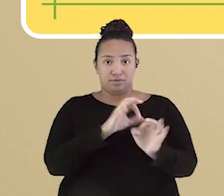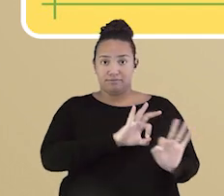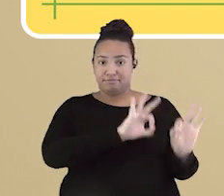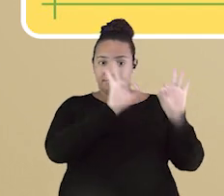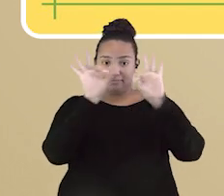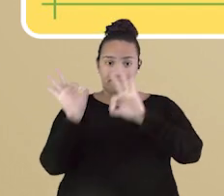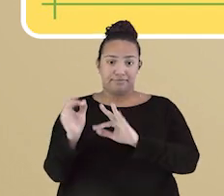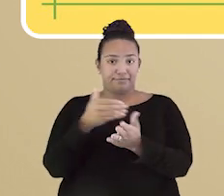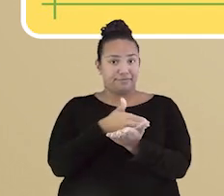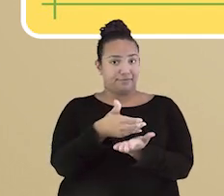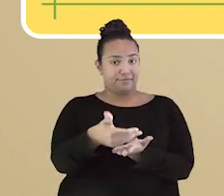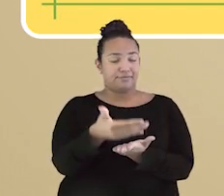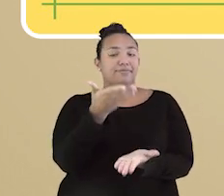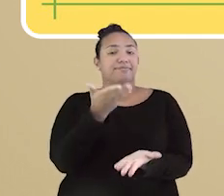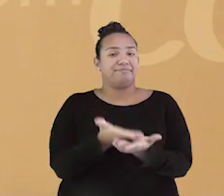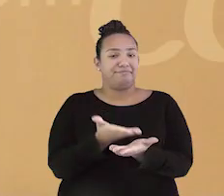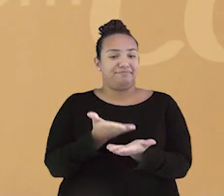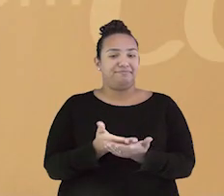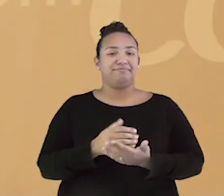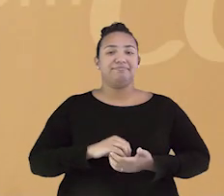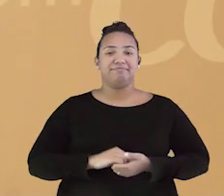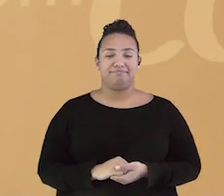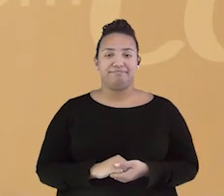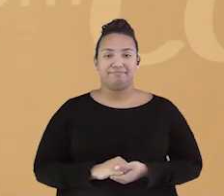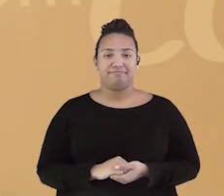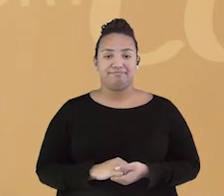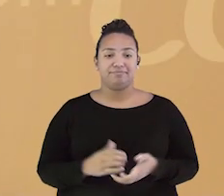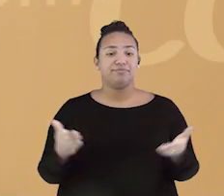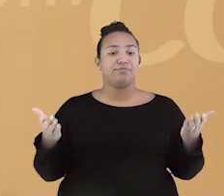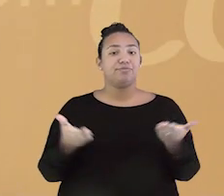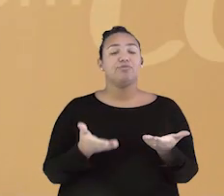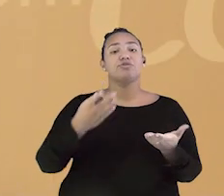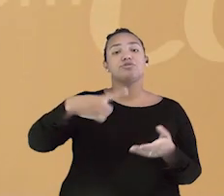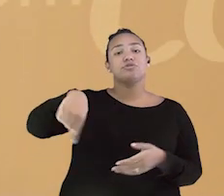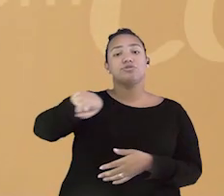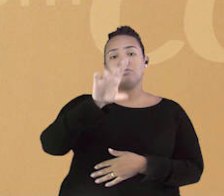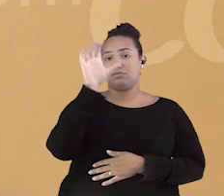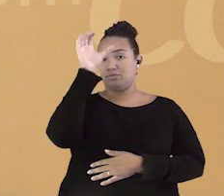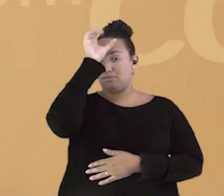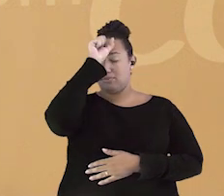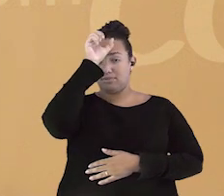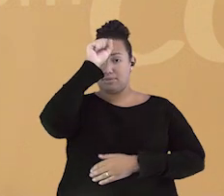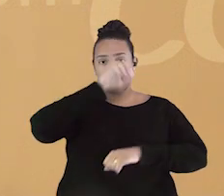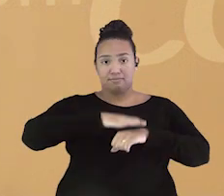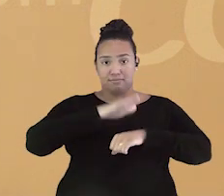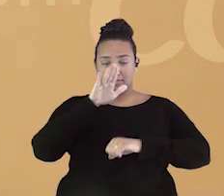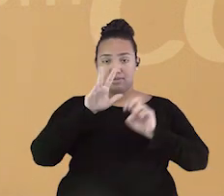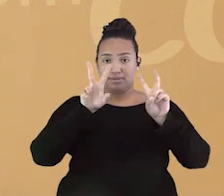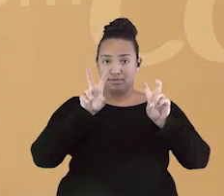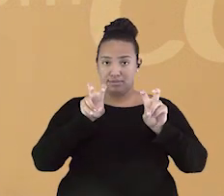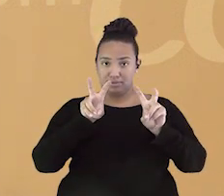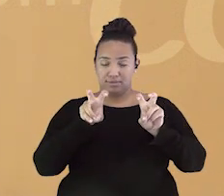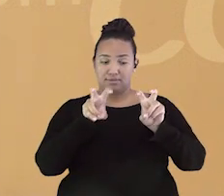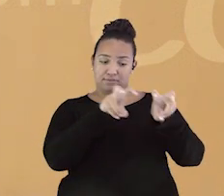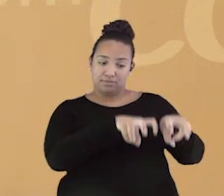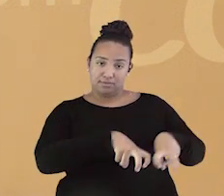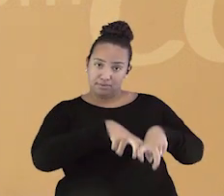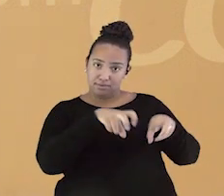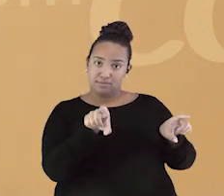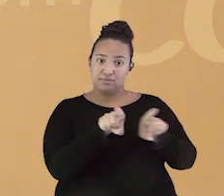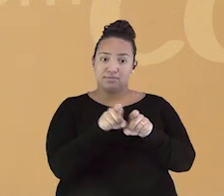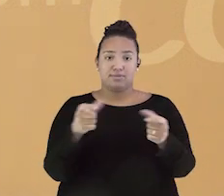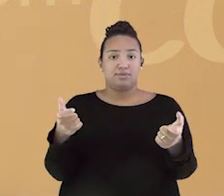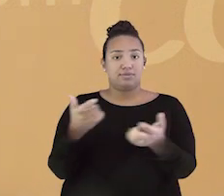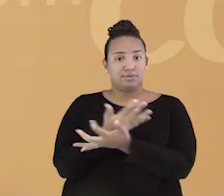vamos iniciar realmente a nossa aula. Vamos aprender um pouco mais sobre o campo e a cidade. Todo